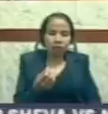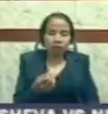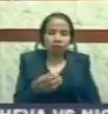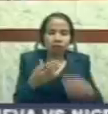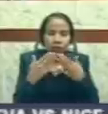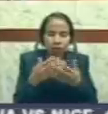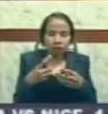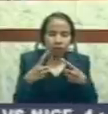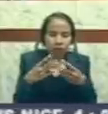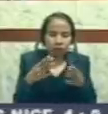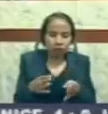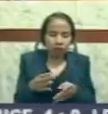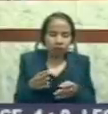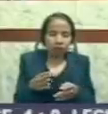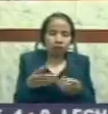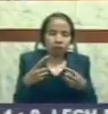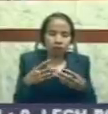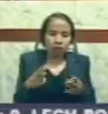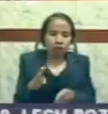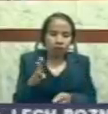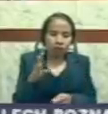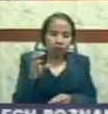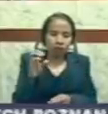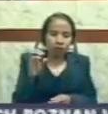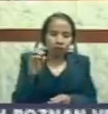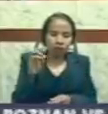Obrigado, senhor deputado. Distinto deputado Conceição.